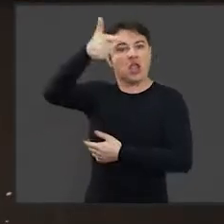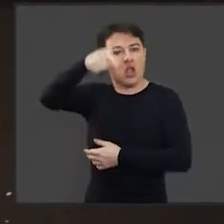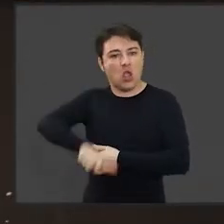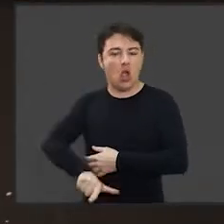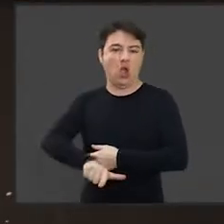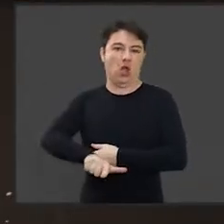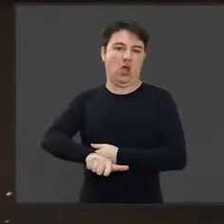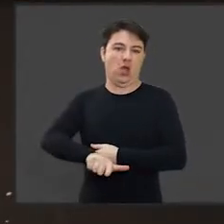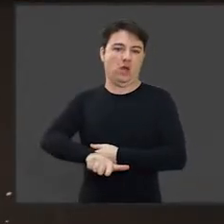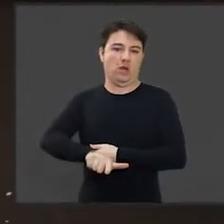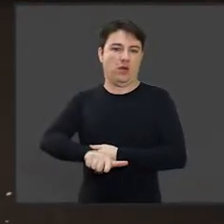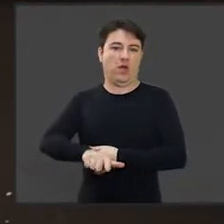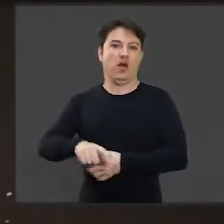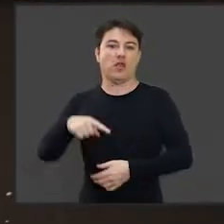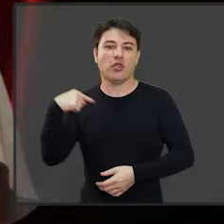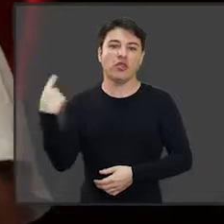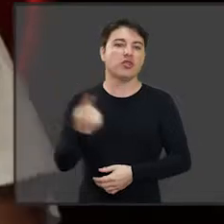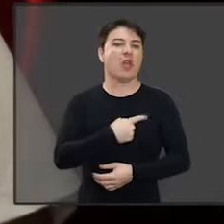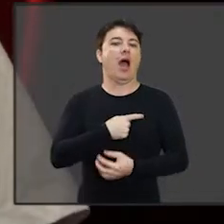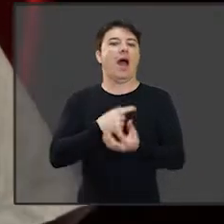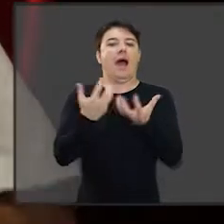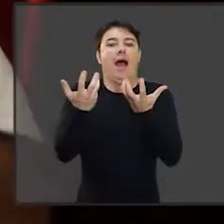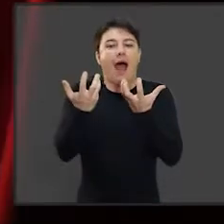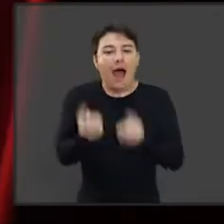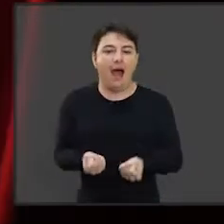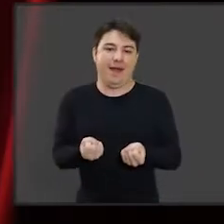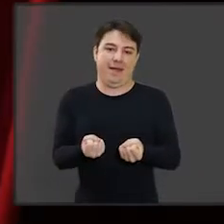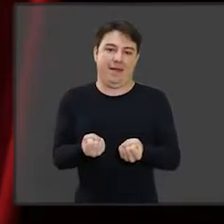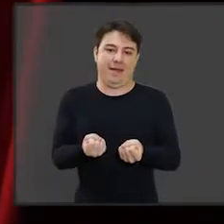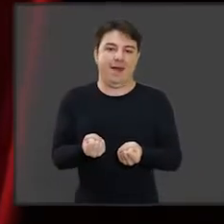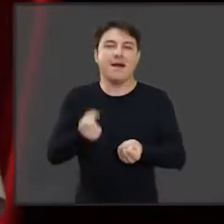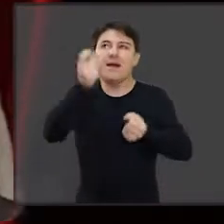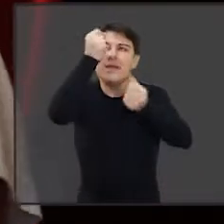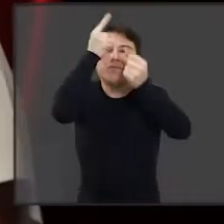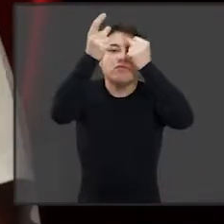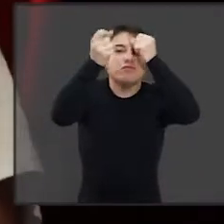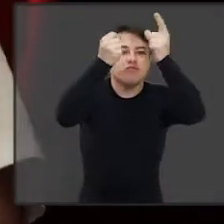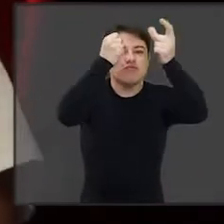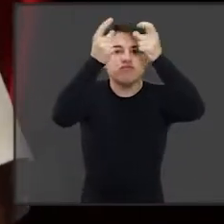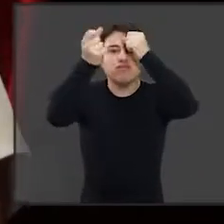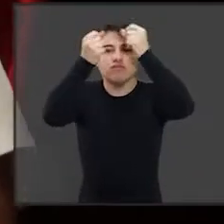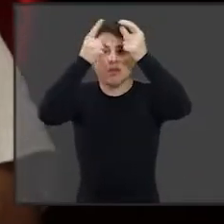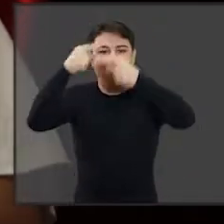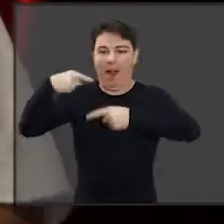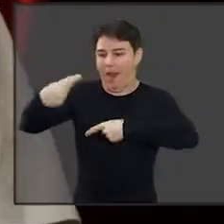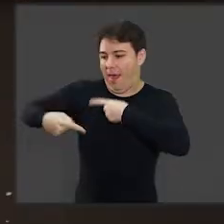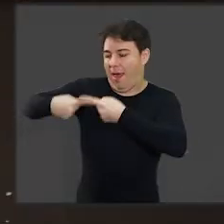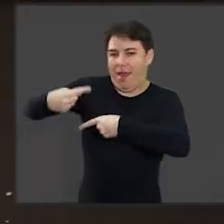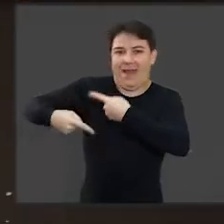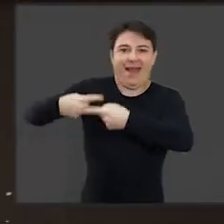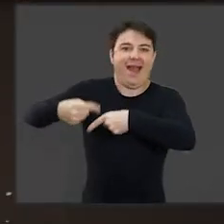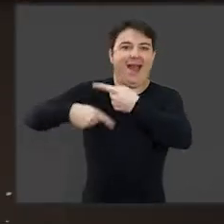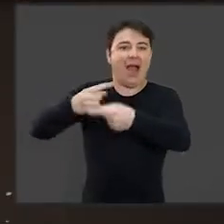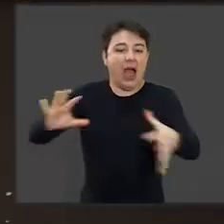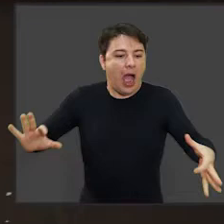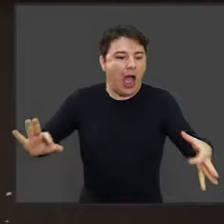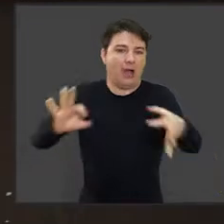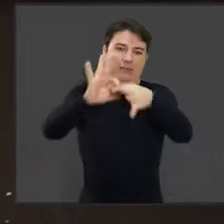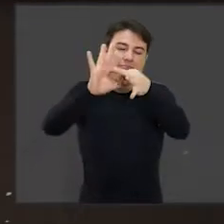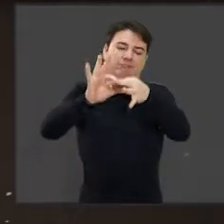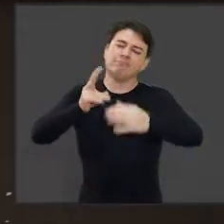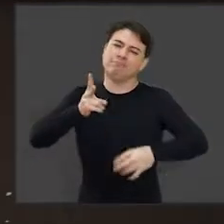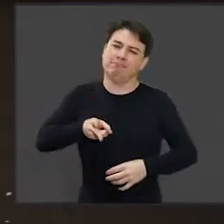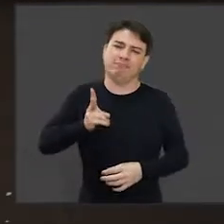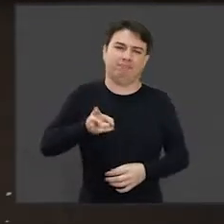ser um motor, algo que me move para dar uma continuidade. E para o outro que está comigo, jogar com esse erro, aceitar